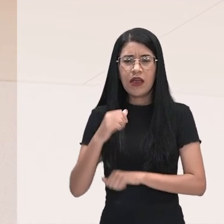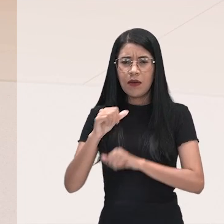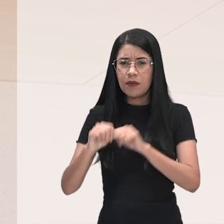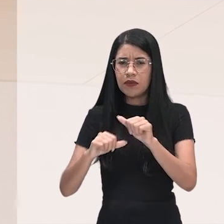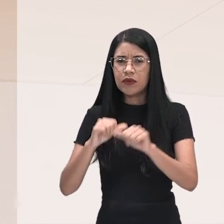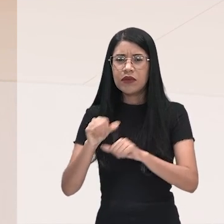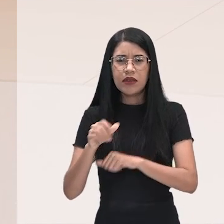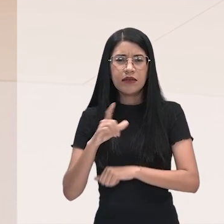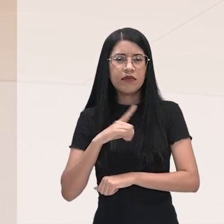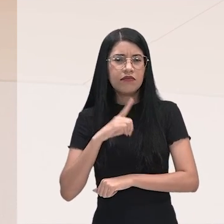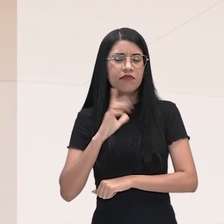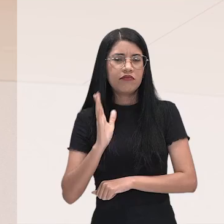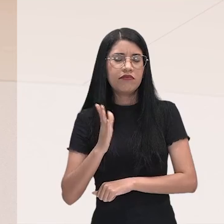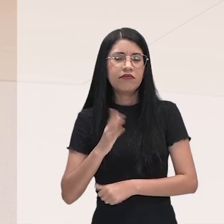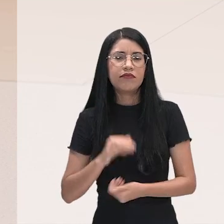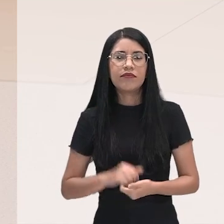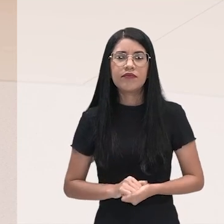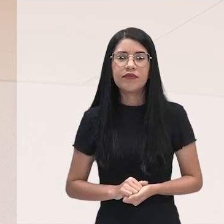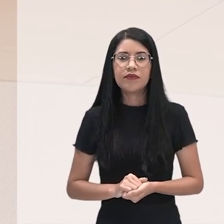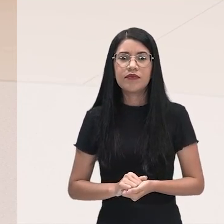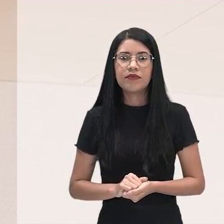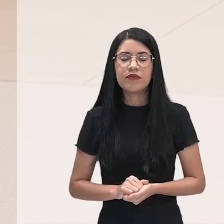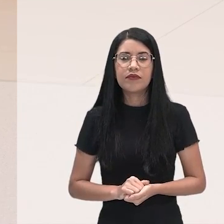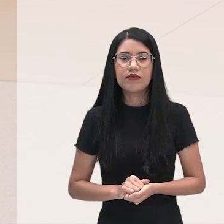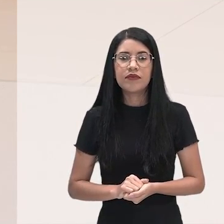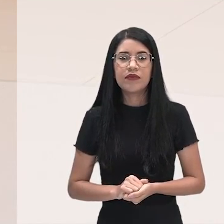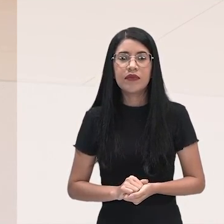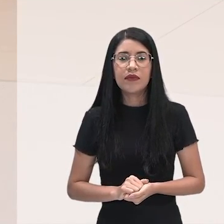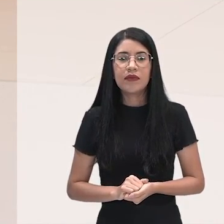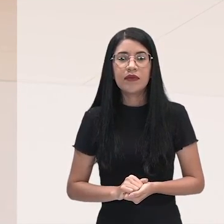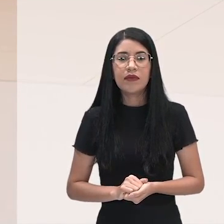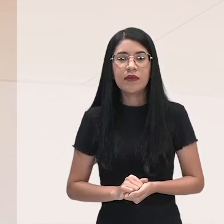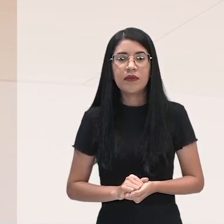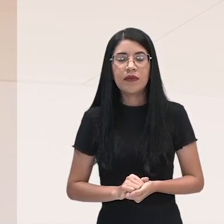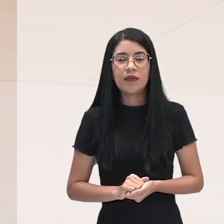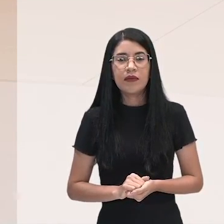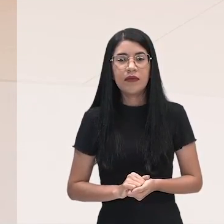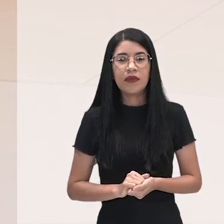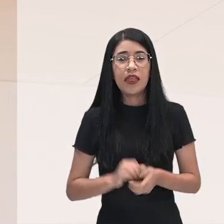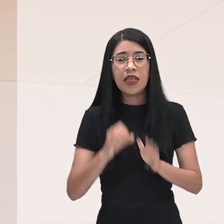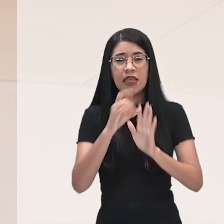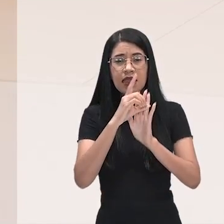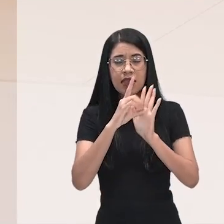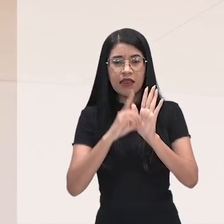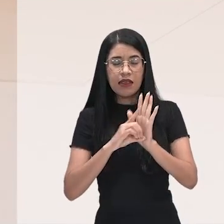imagem da Eduardo Ribeiro, lá em